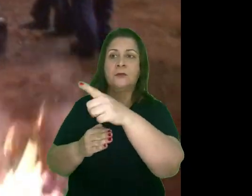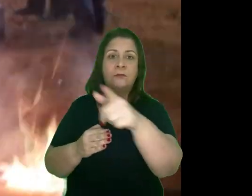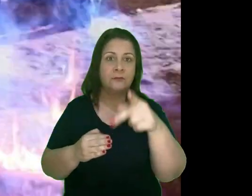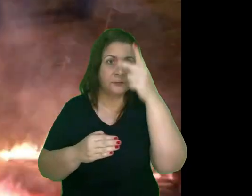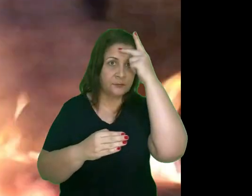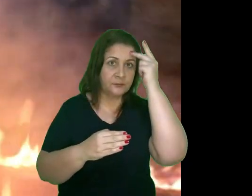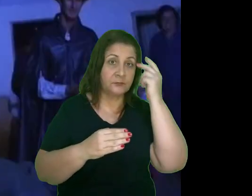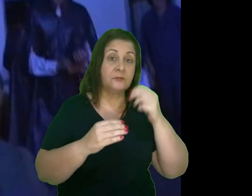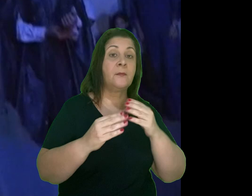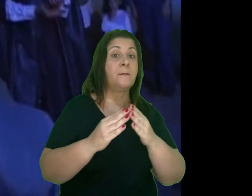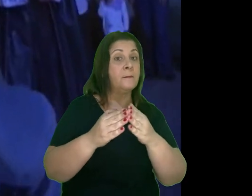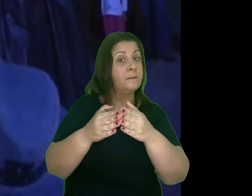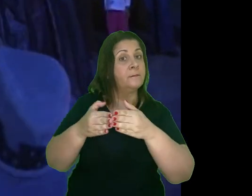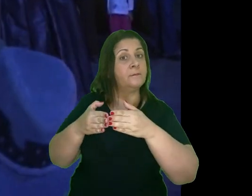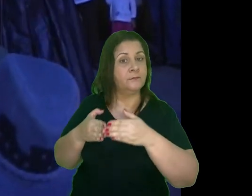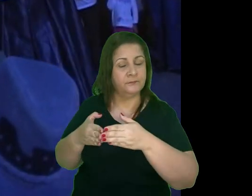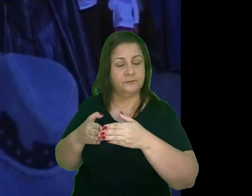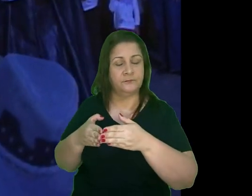outros jongueiros.